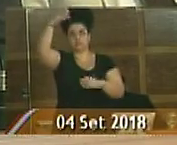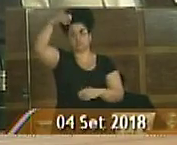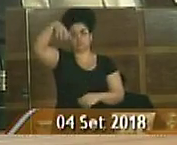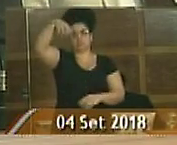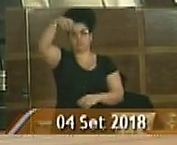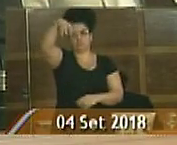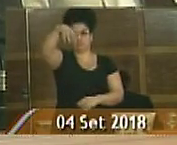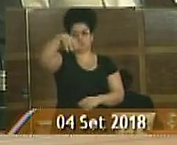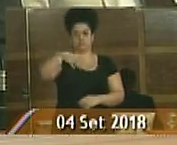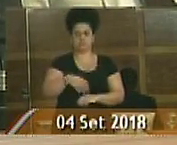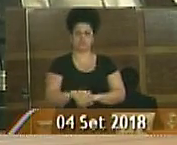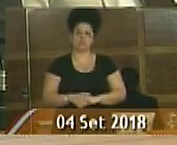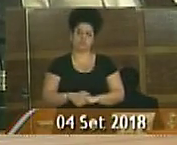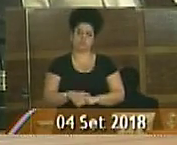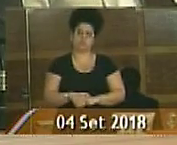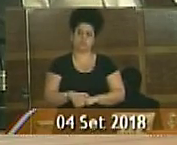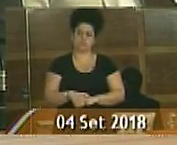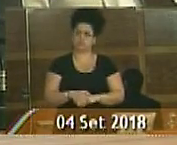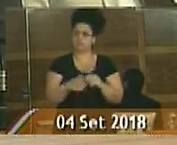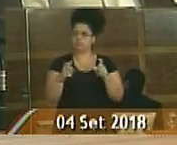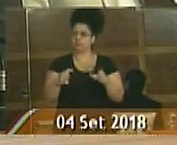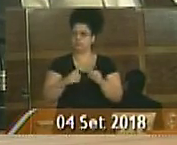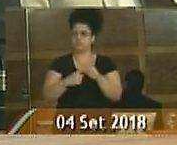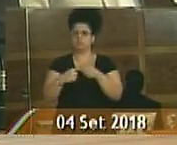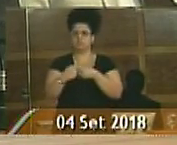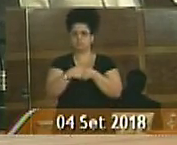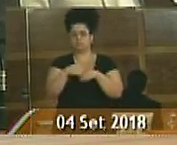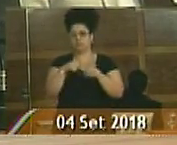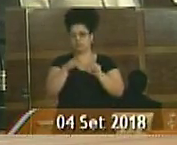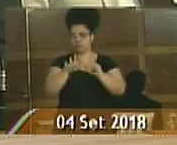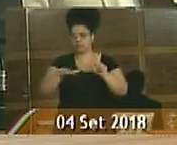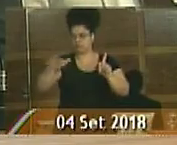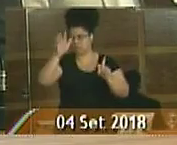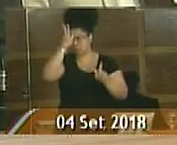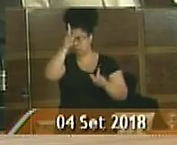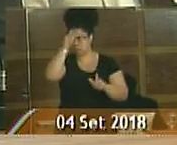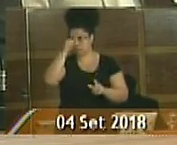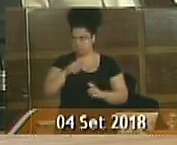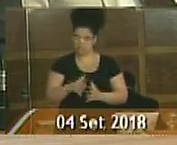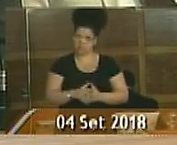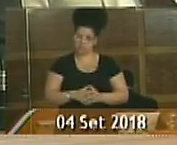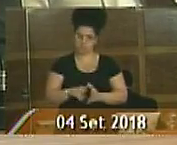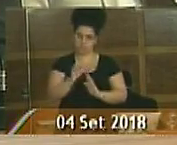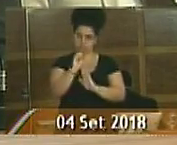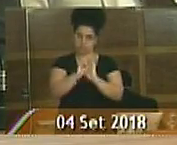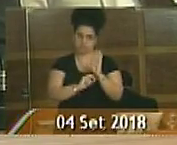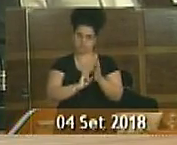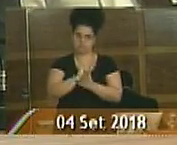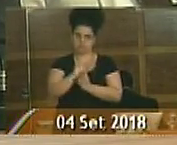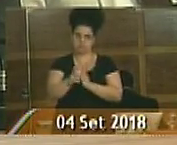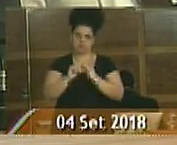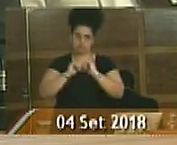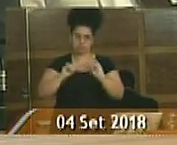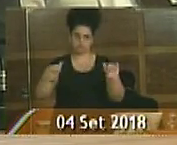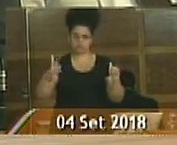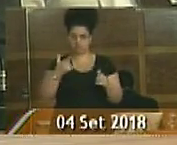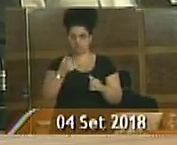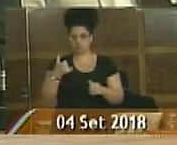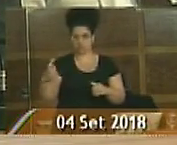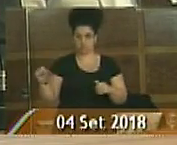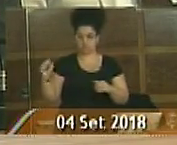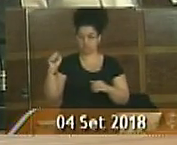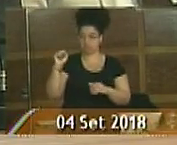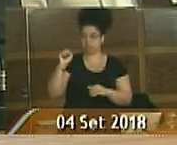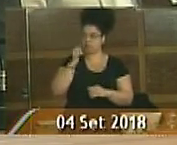no tanque fundo, rua João Gomes, bairro Cantagalo. Ofício diverso, informativo 2018, Eletrobras, histórico